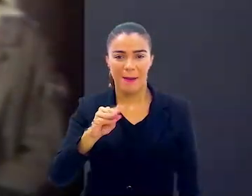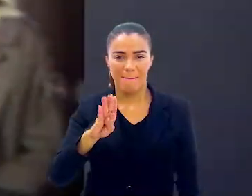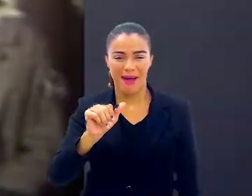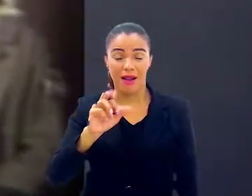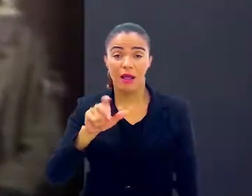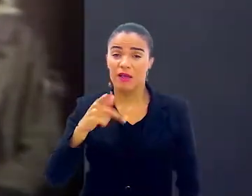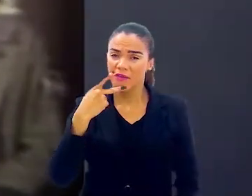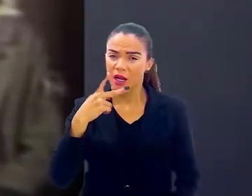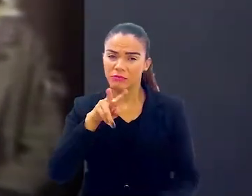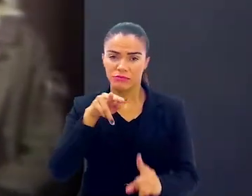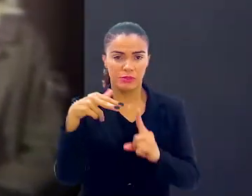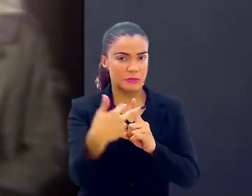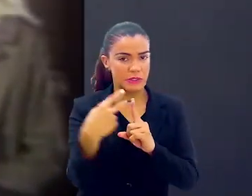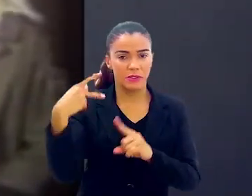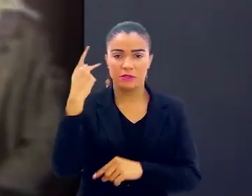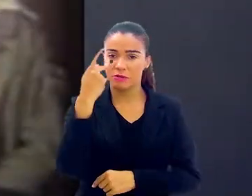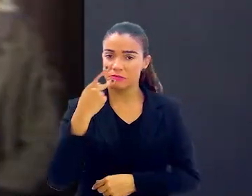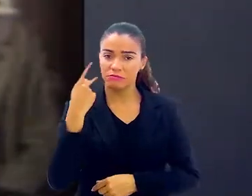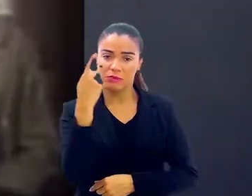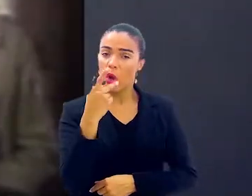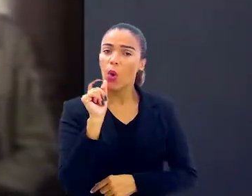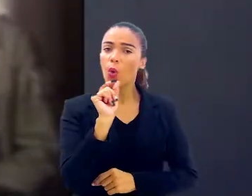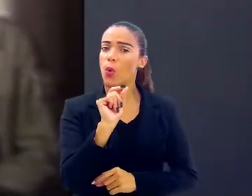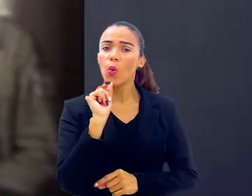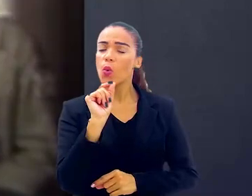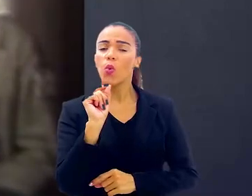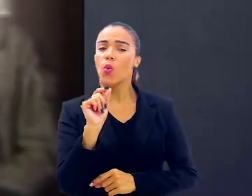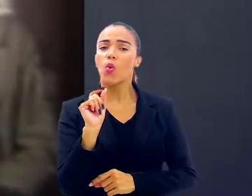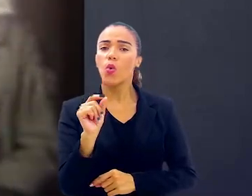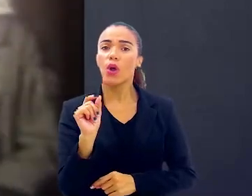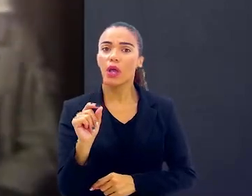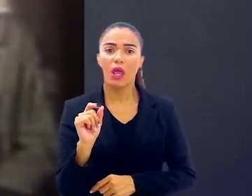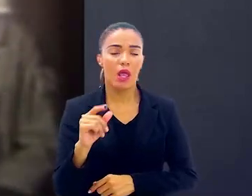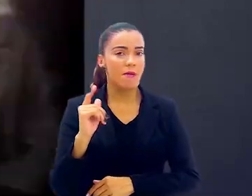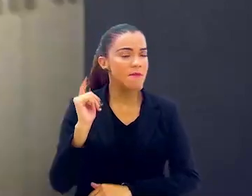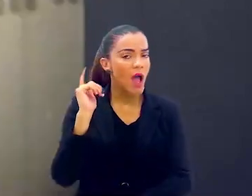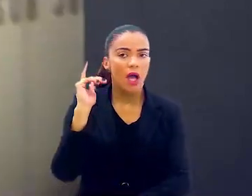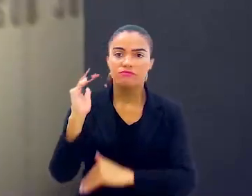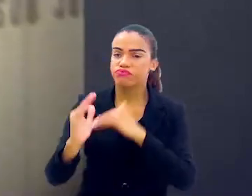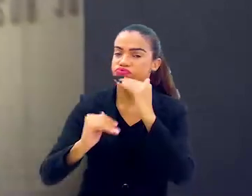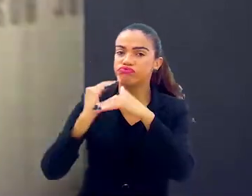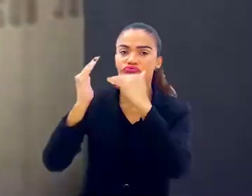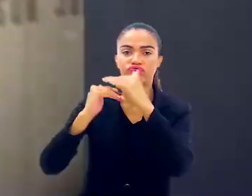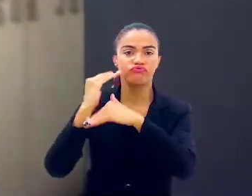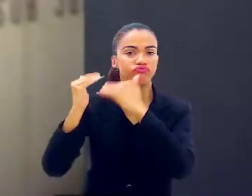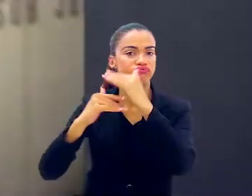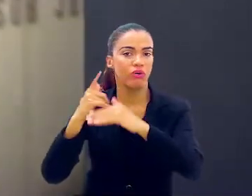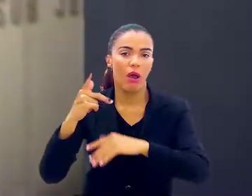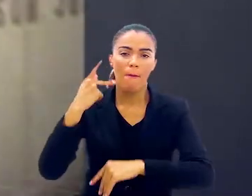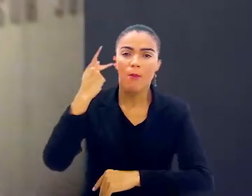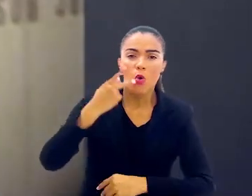Guanabara, politicamente, era considerado o mais progressista.